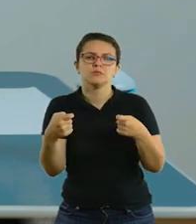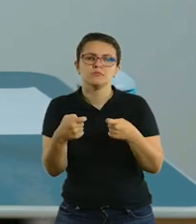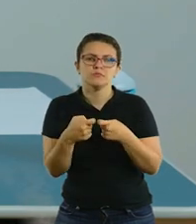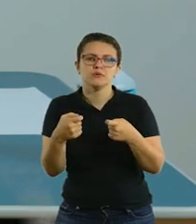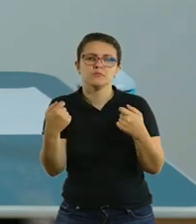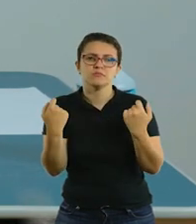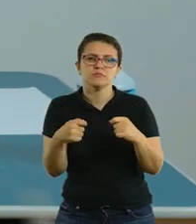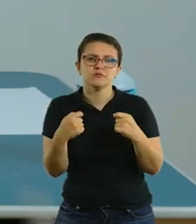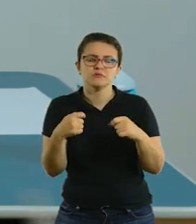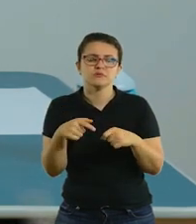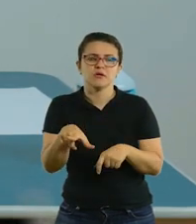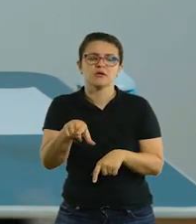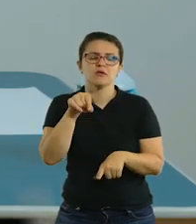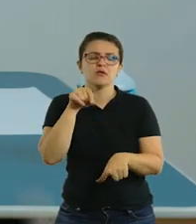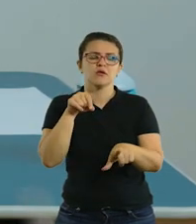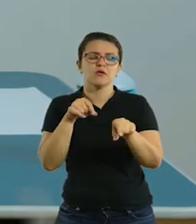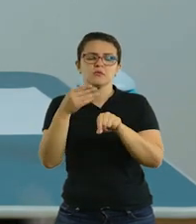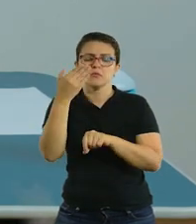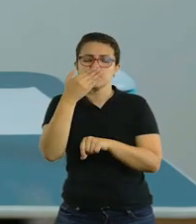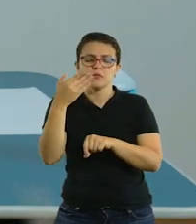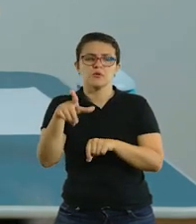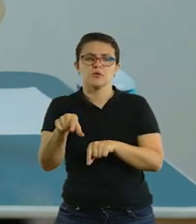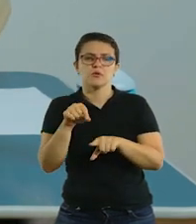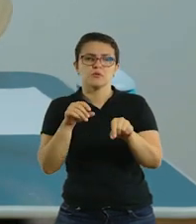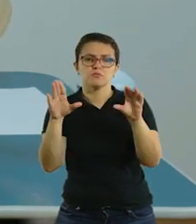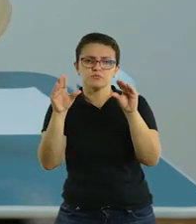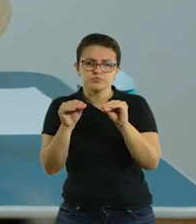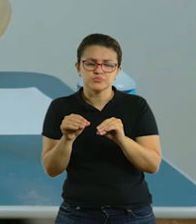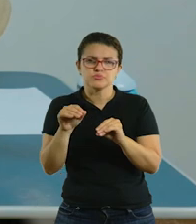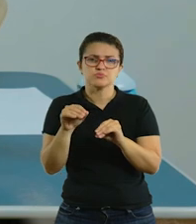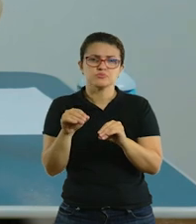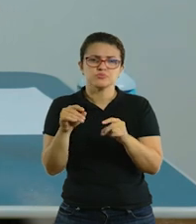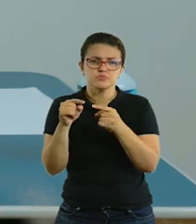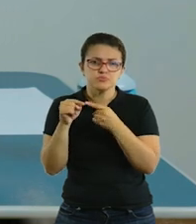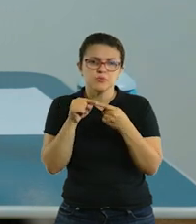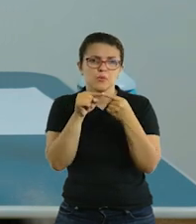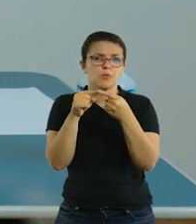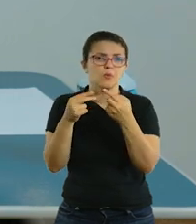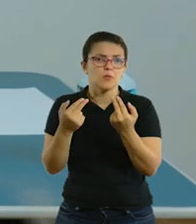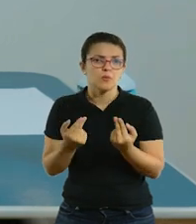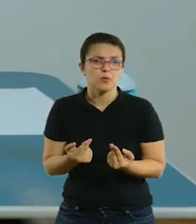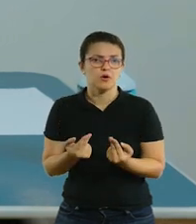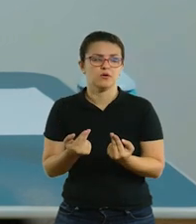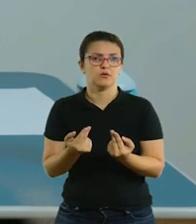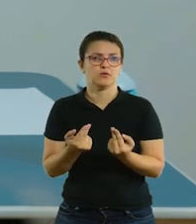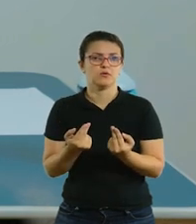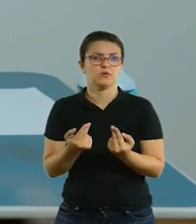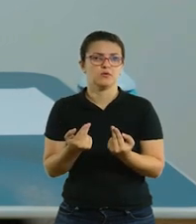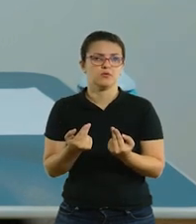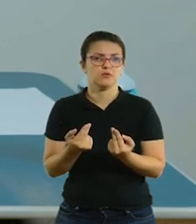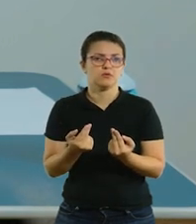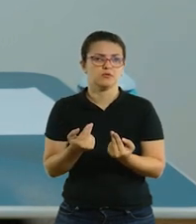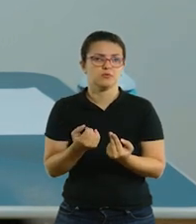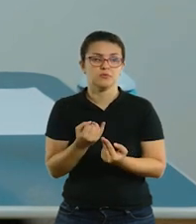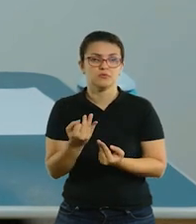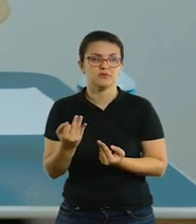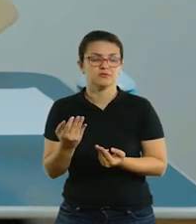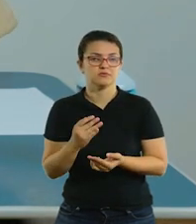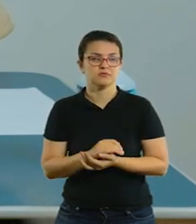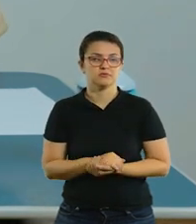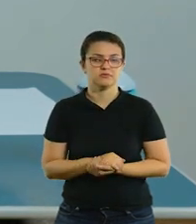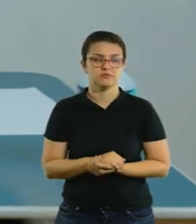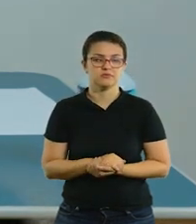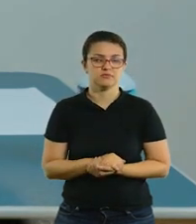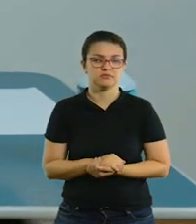precisa pegar lá no escuro para acertar qual um par de meia com as duas meias da mesma cor, certo? Para formar o